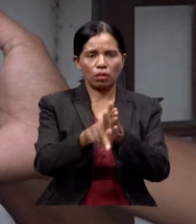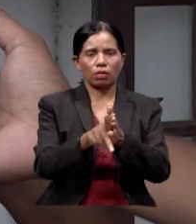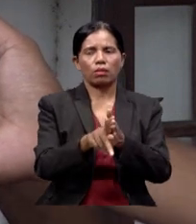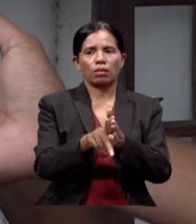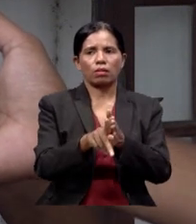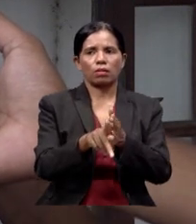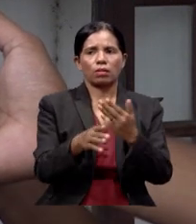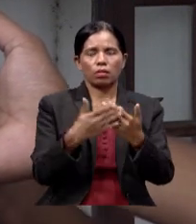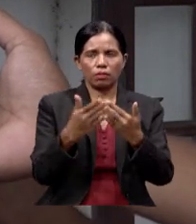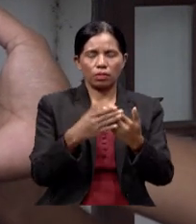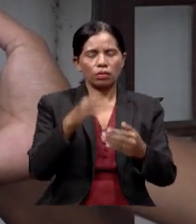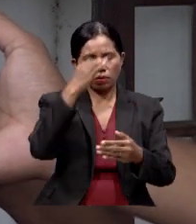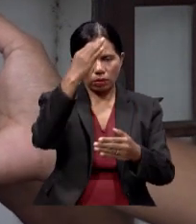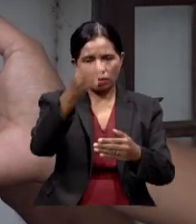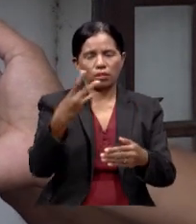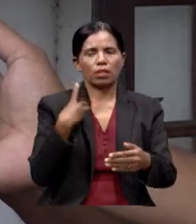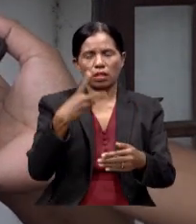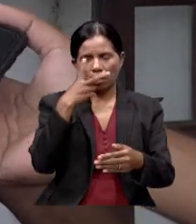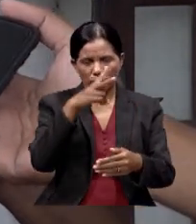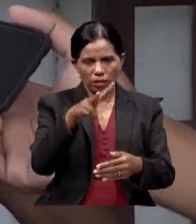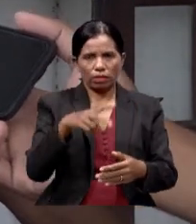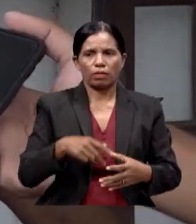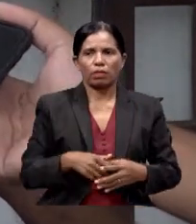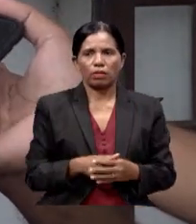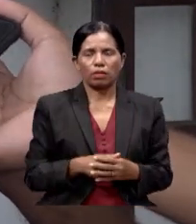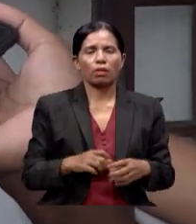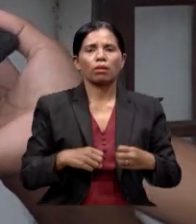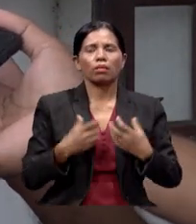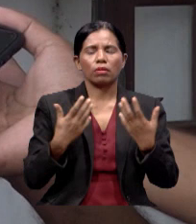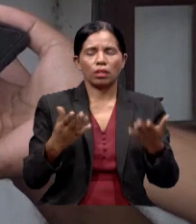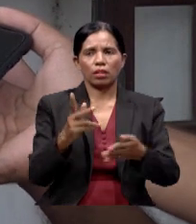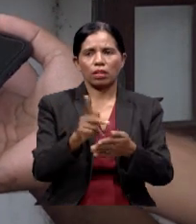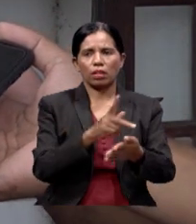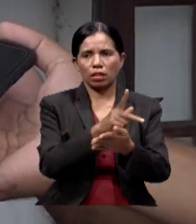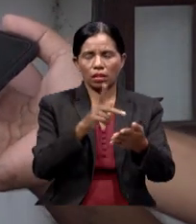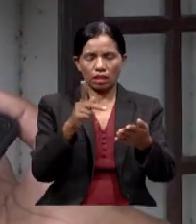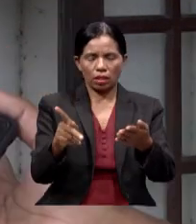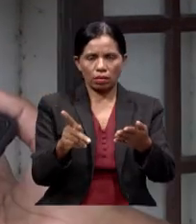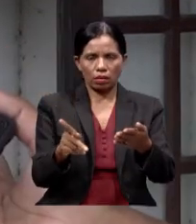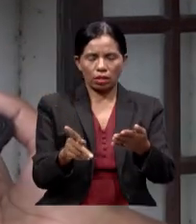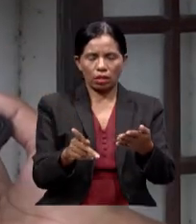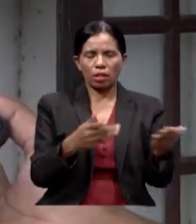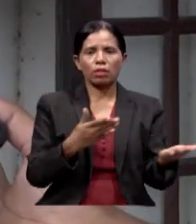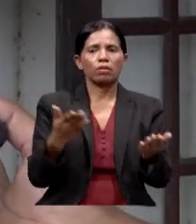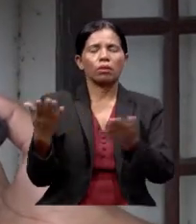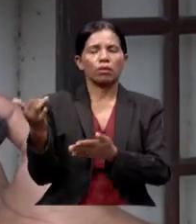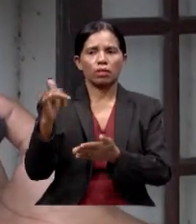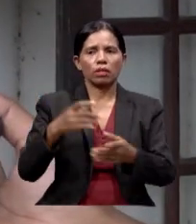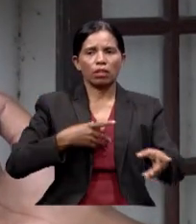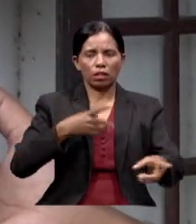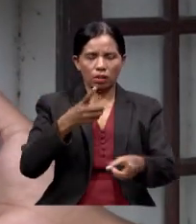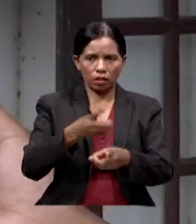homicídio simples. A bombeira de julgamento me tratou com onde está o crime ser acusado. E o direito de ter